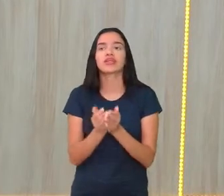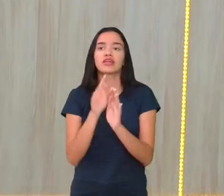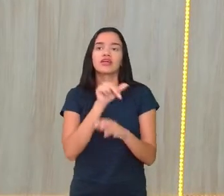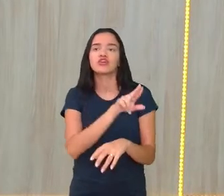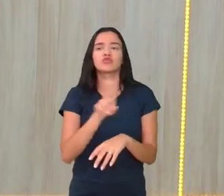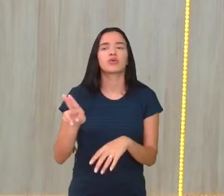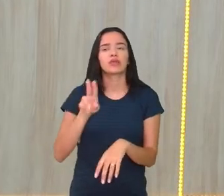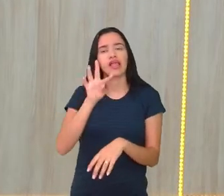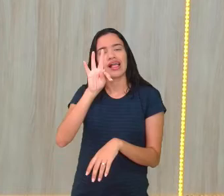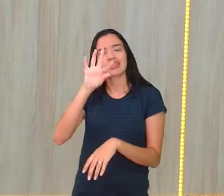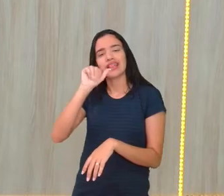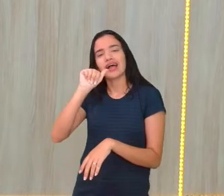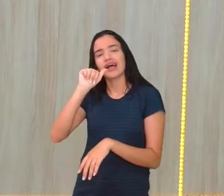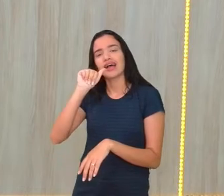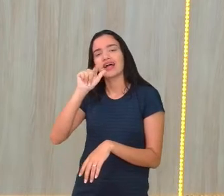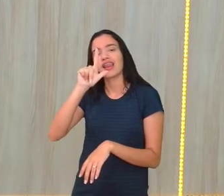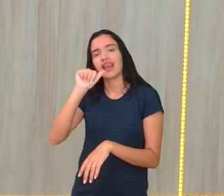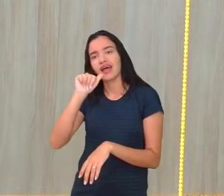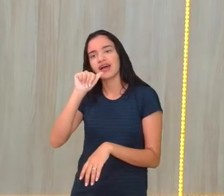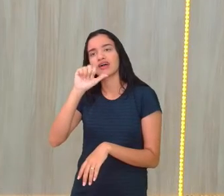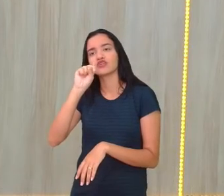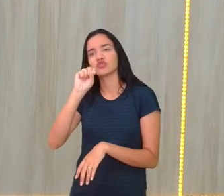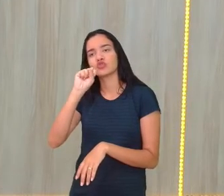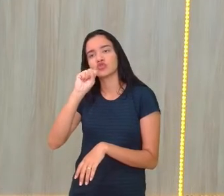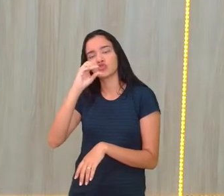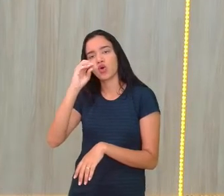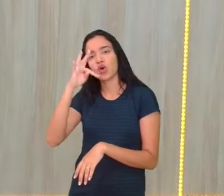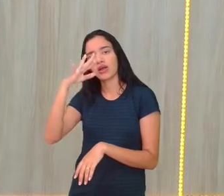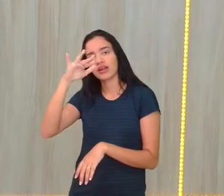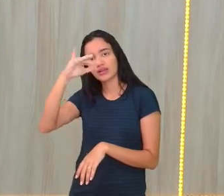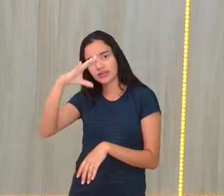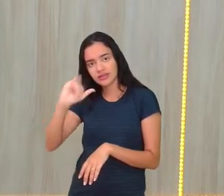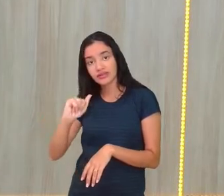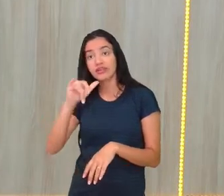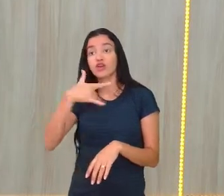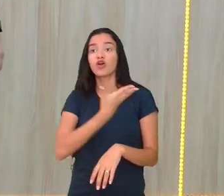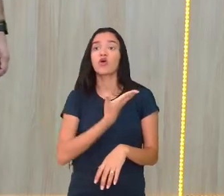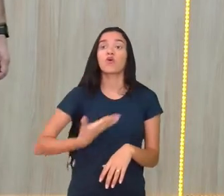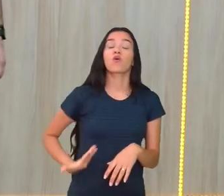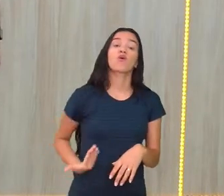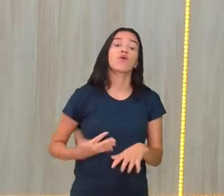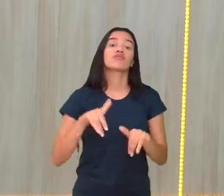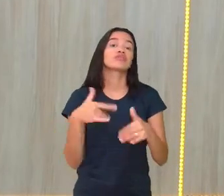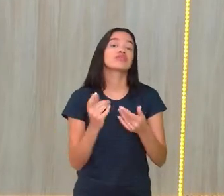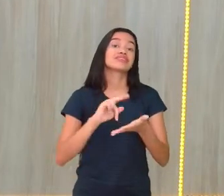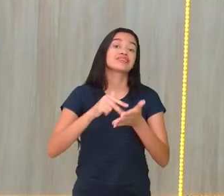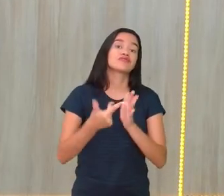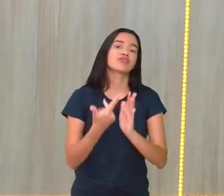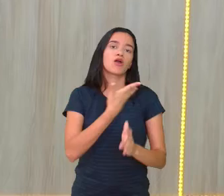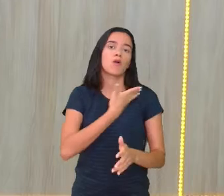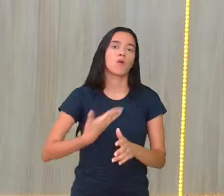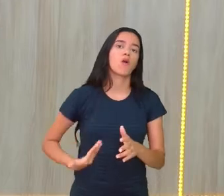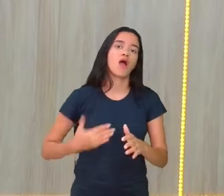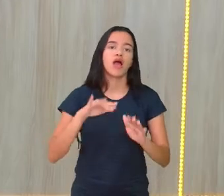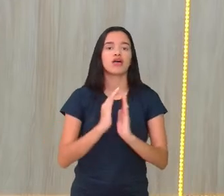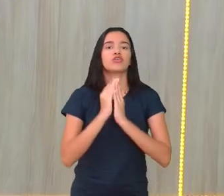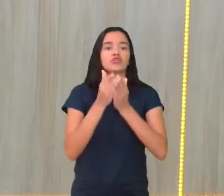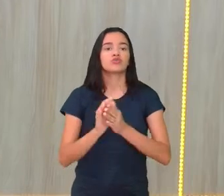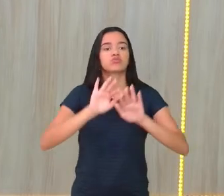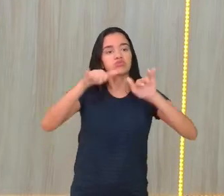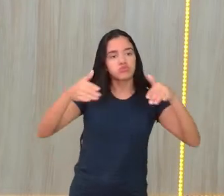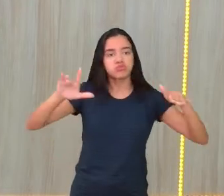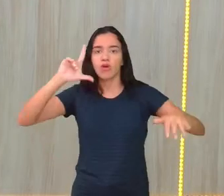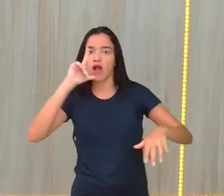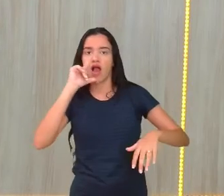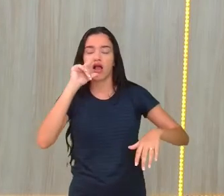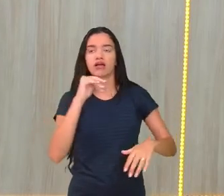de talassocracia, ou seja, governo dos mares, né? A economia